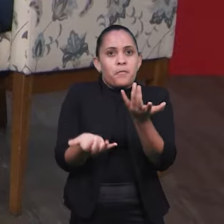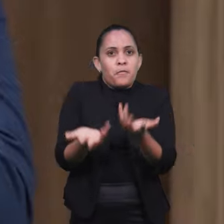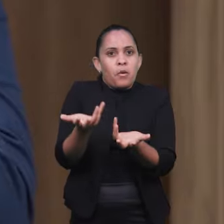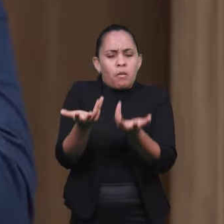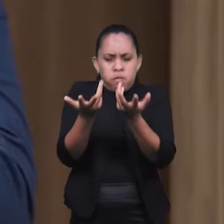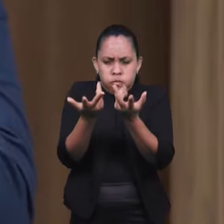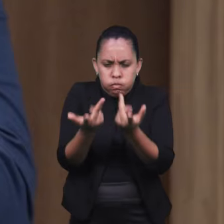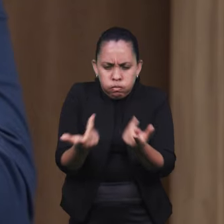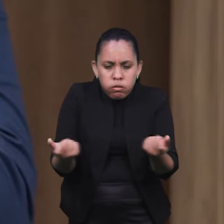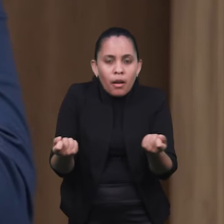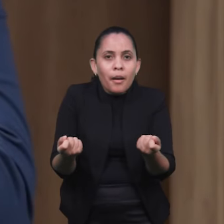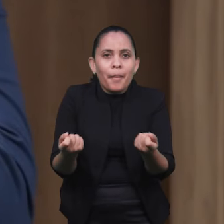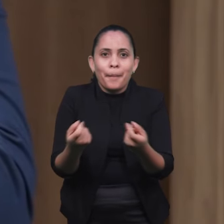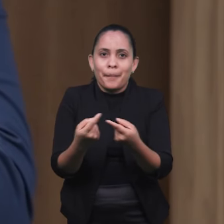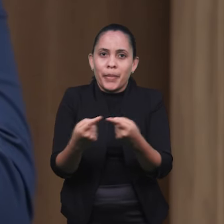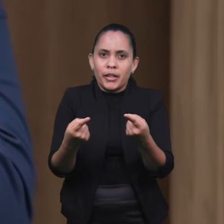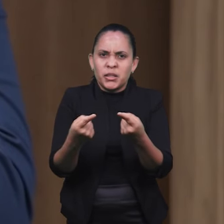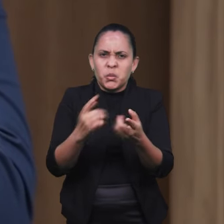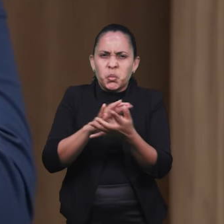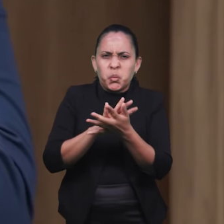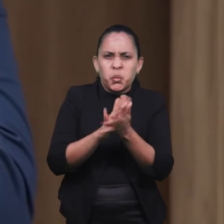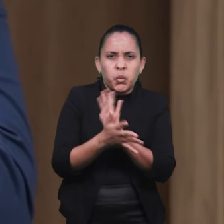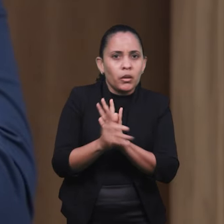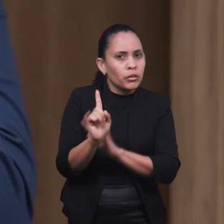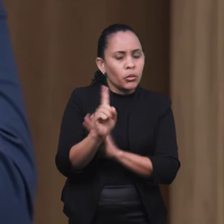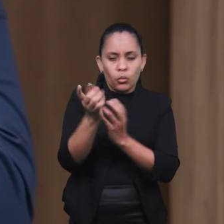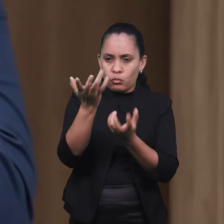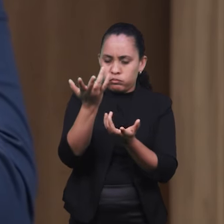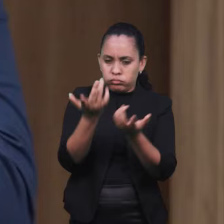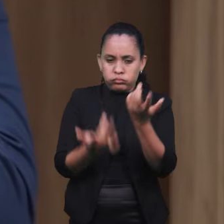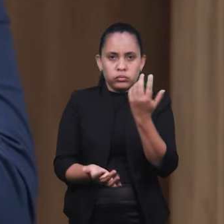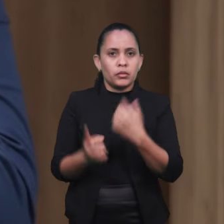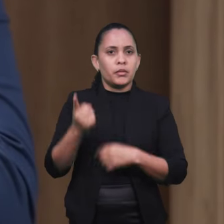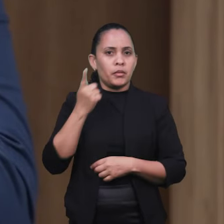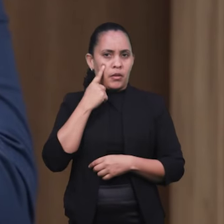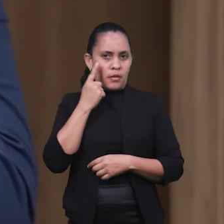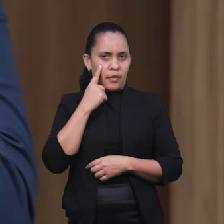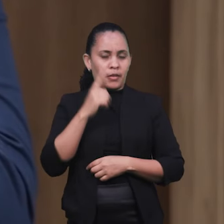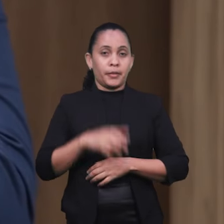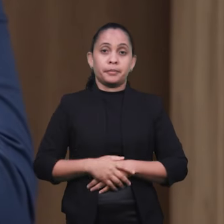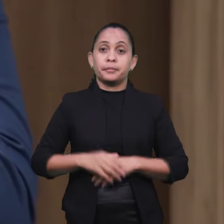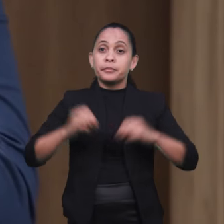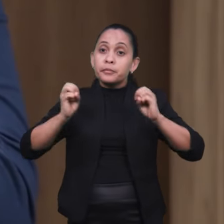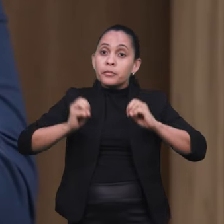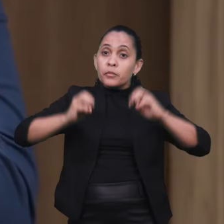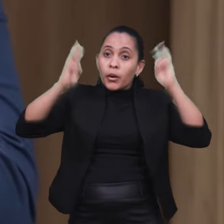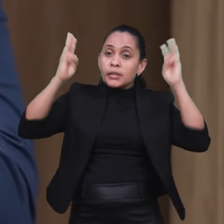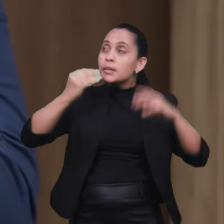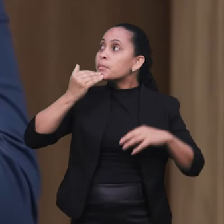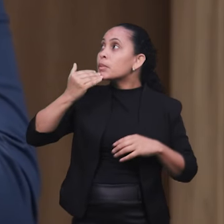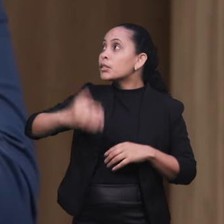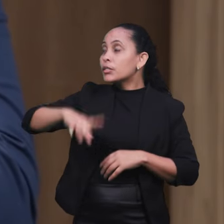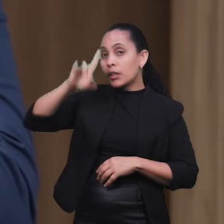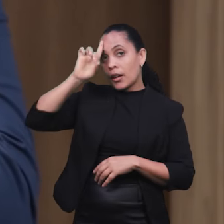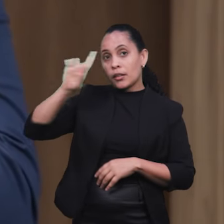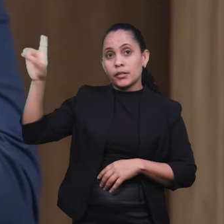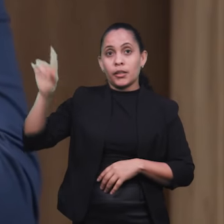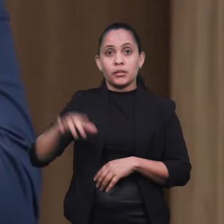consome, mas não destrói. Louvado seja Deus. Interessante que lá na frente nós vamos ver Moisés, ele pedia a